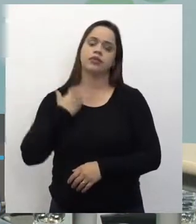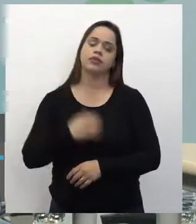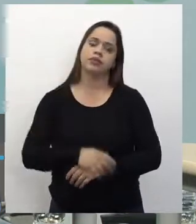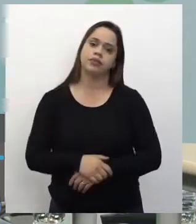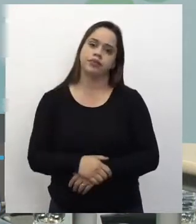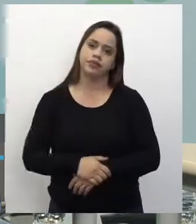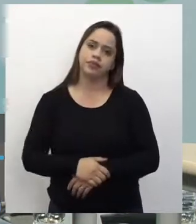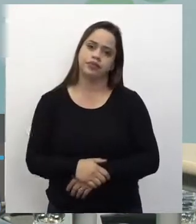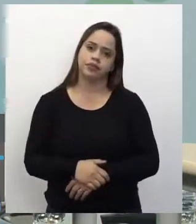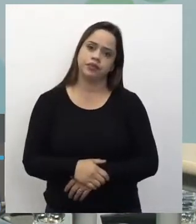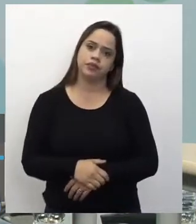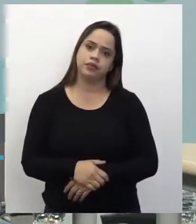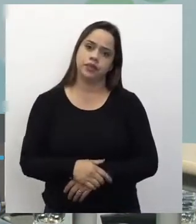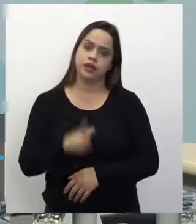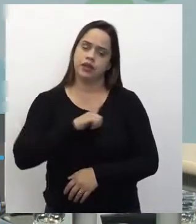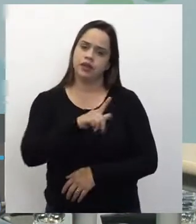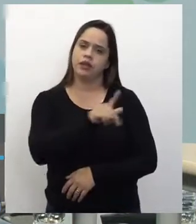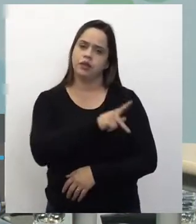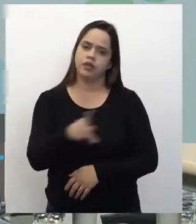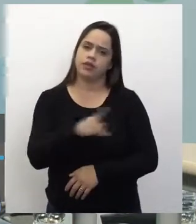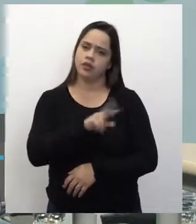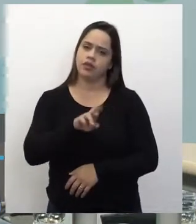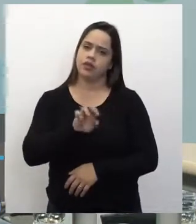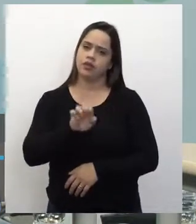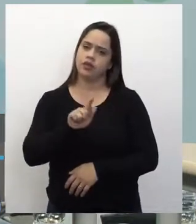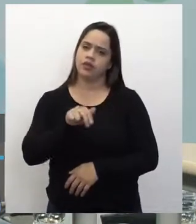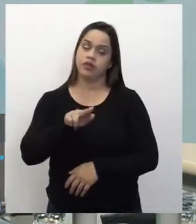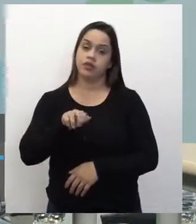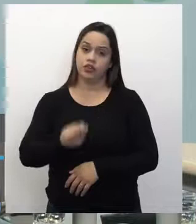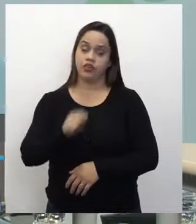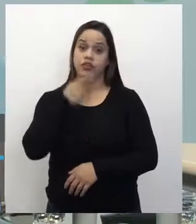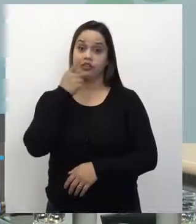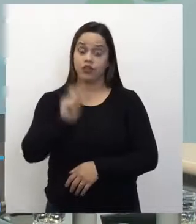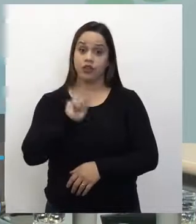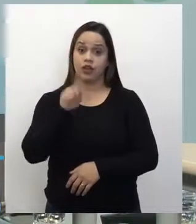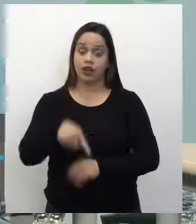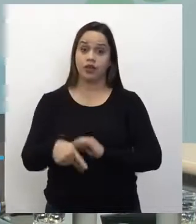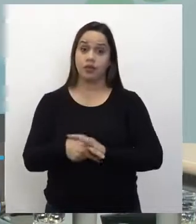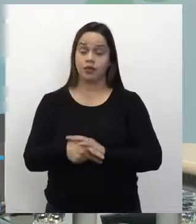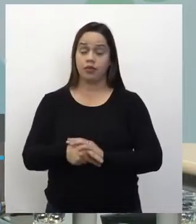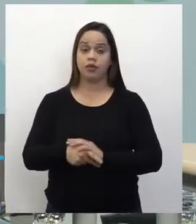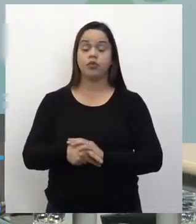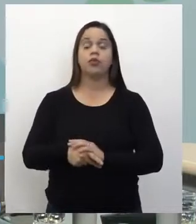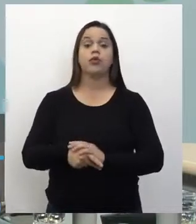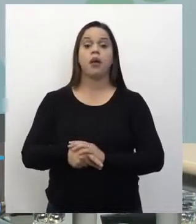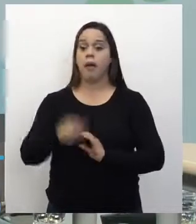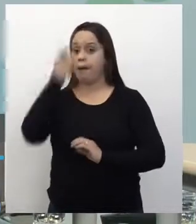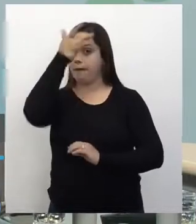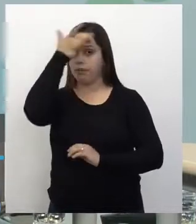Aí, tem aqui, a professora Regina, obrigada pela participação, professora, através do ator manipulador.